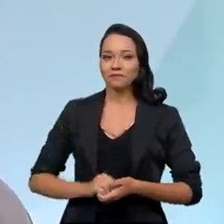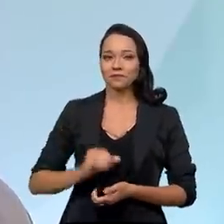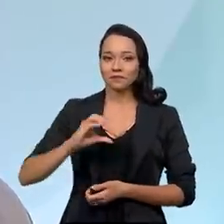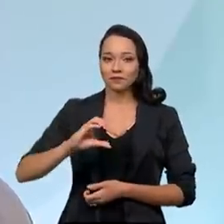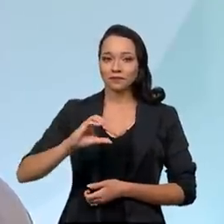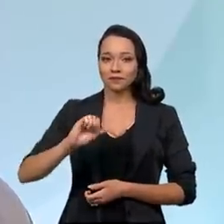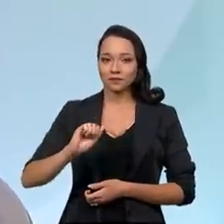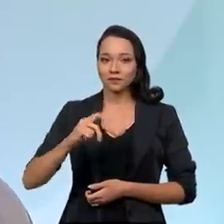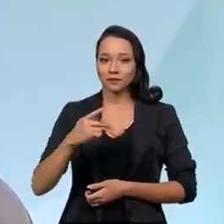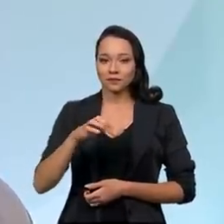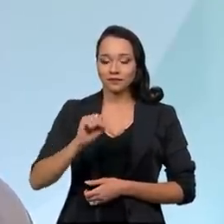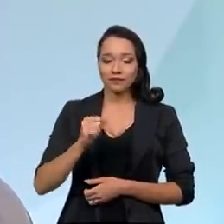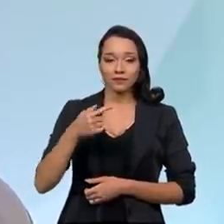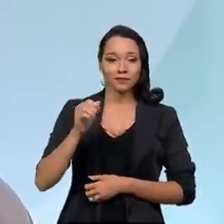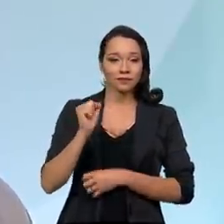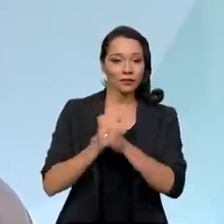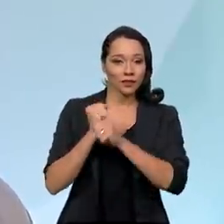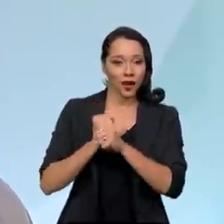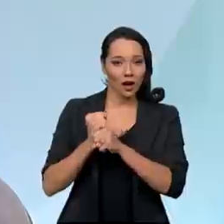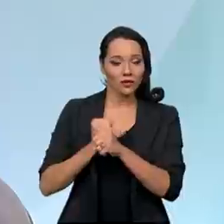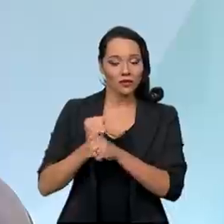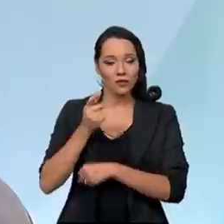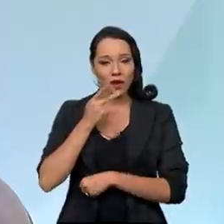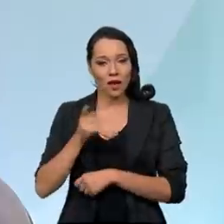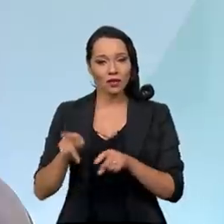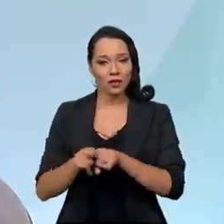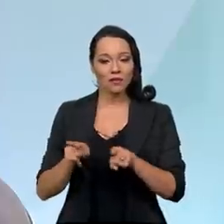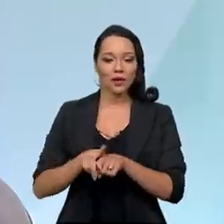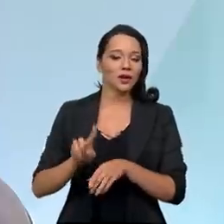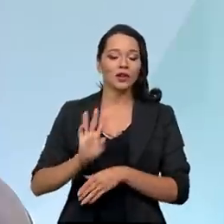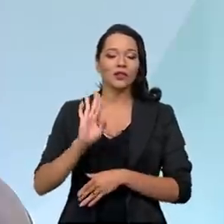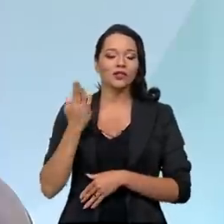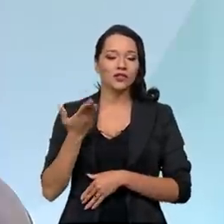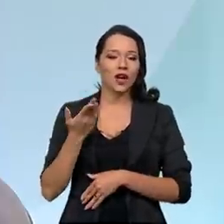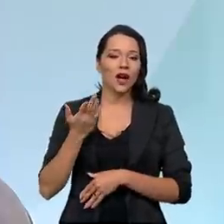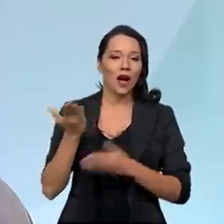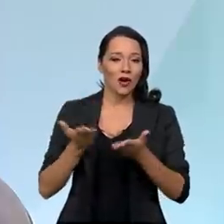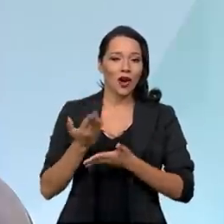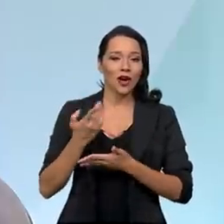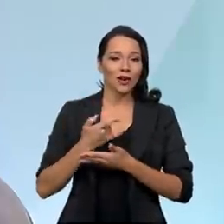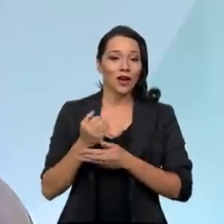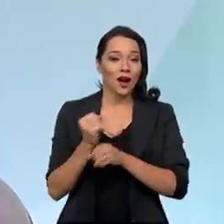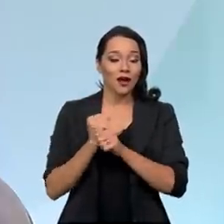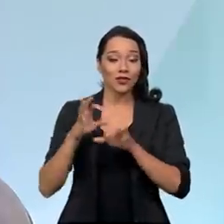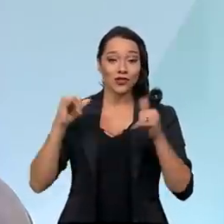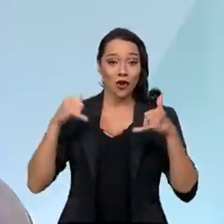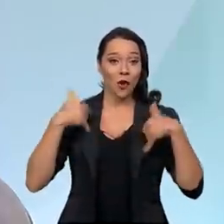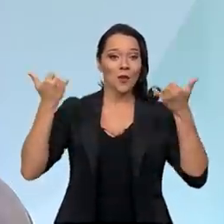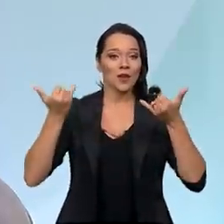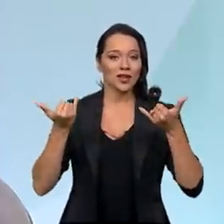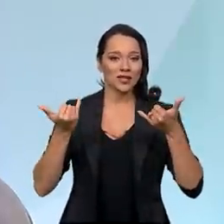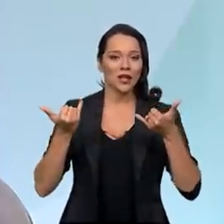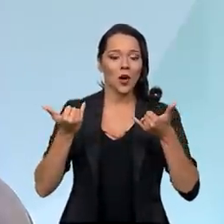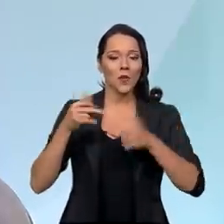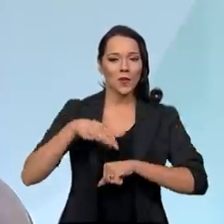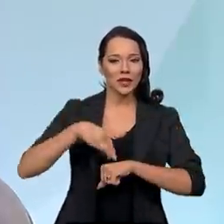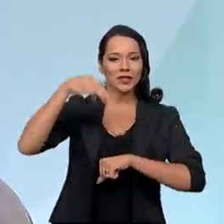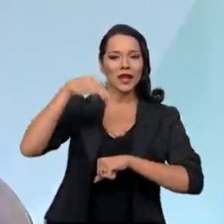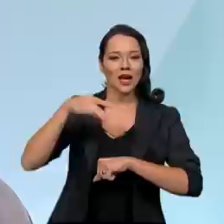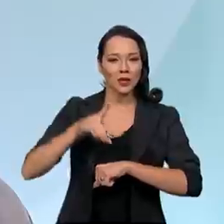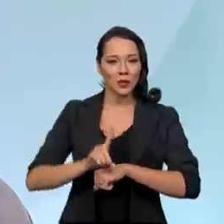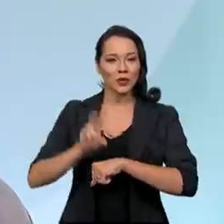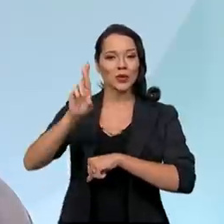CAPES, 70 anos, quero dizer também que estamos em ano de comemoração para o mestrado, para